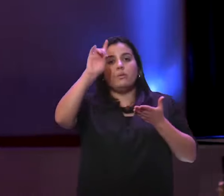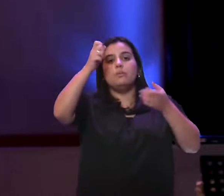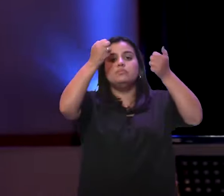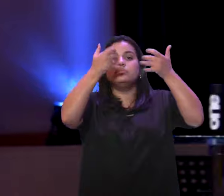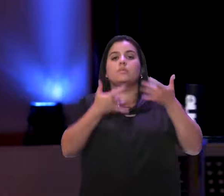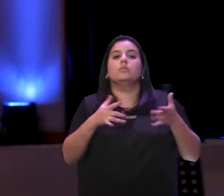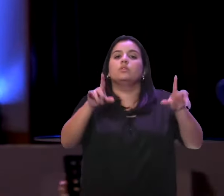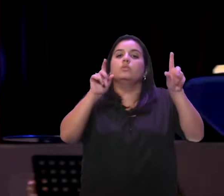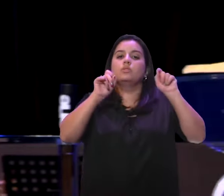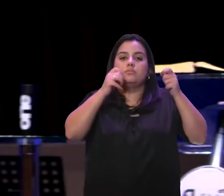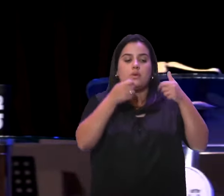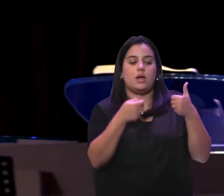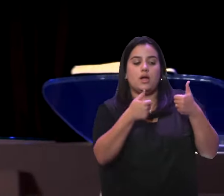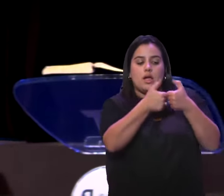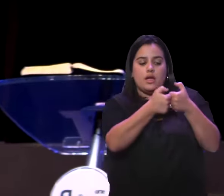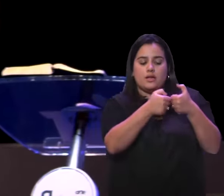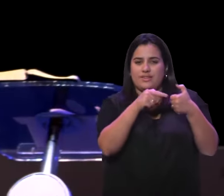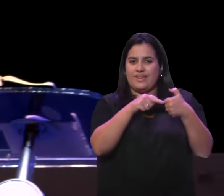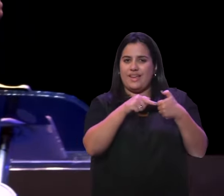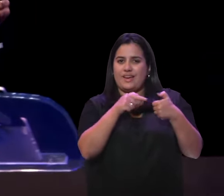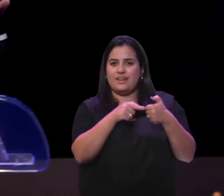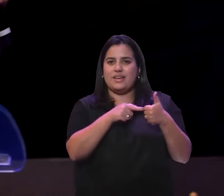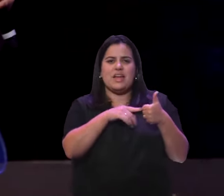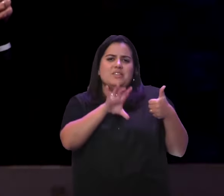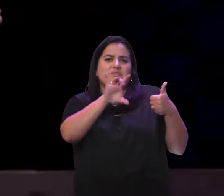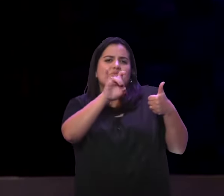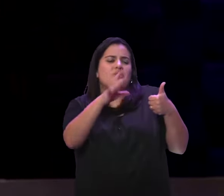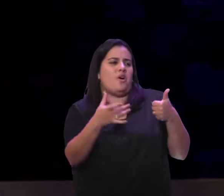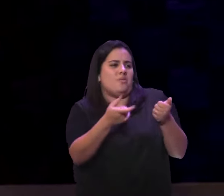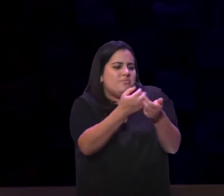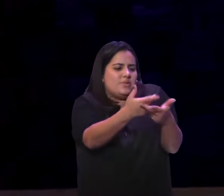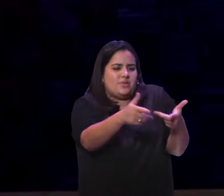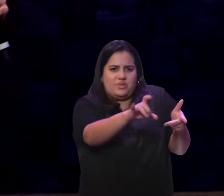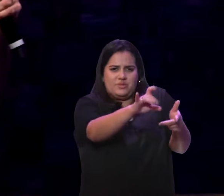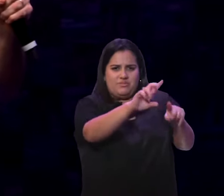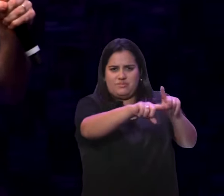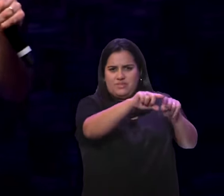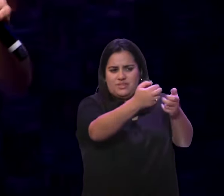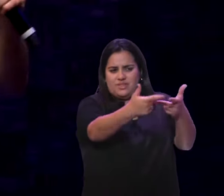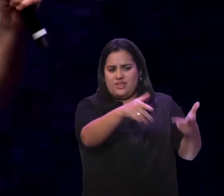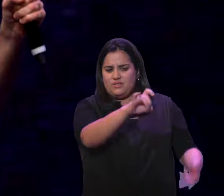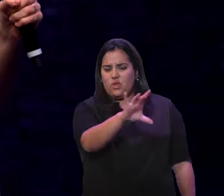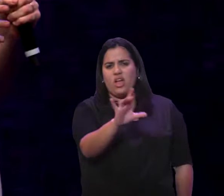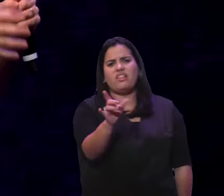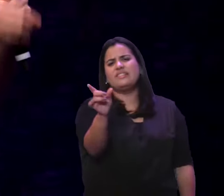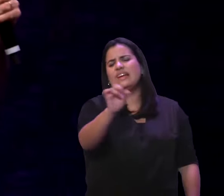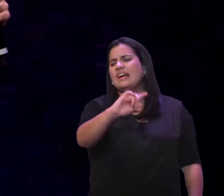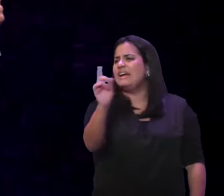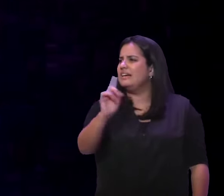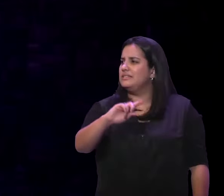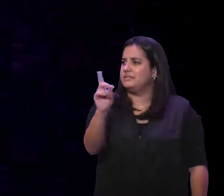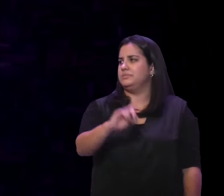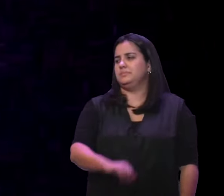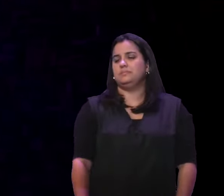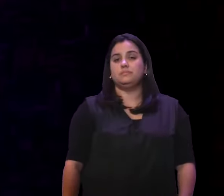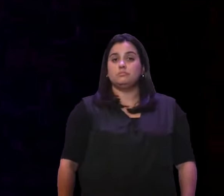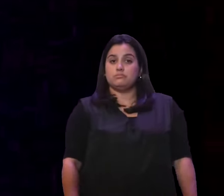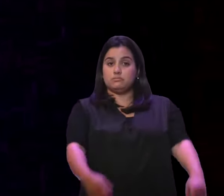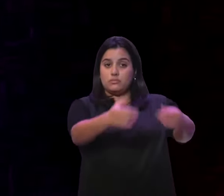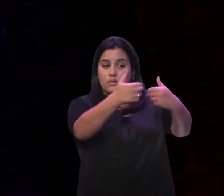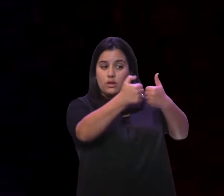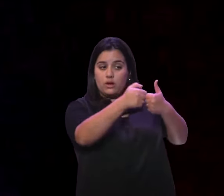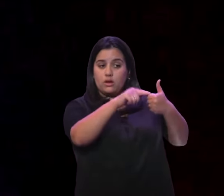que aquela arca não era simplesmente um objeto, Deus simplesmente falou para eles criarem um objeto. Não, ela